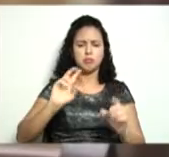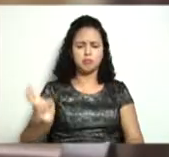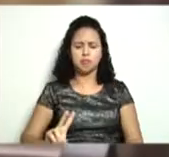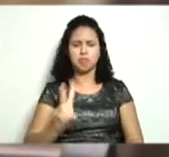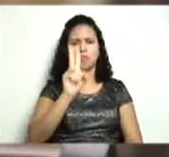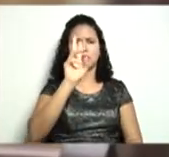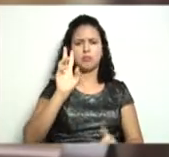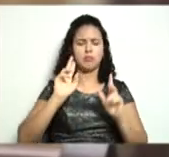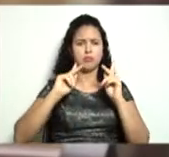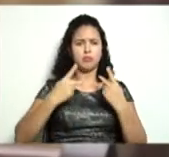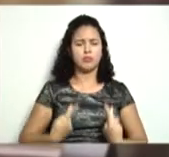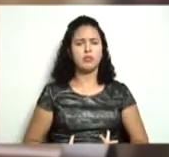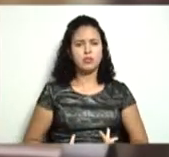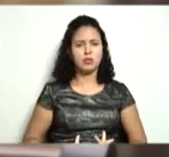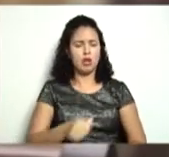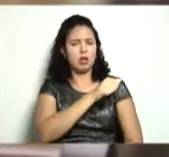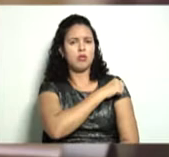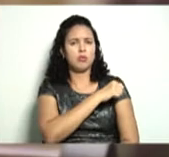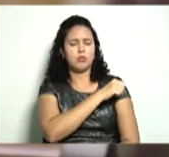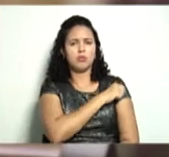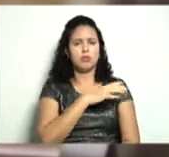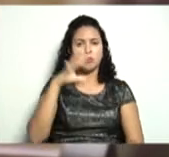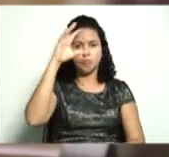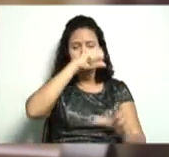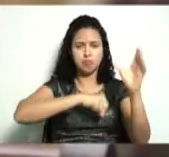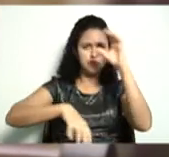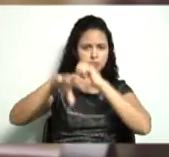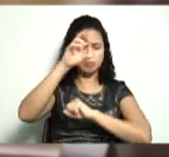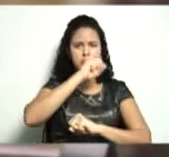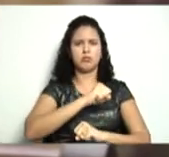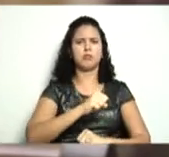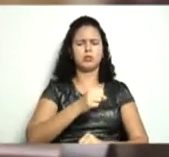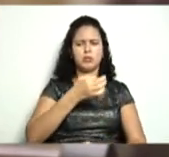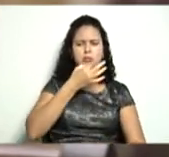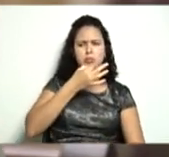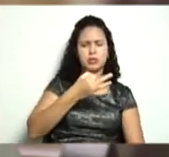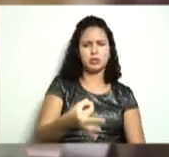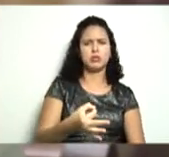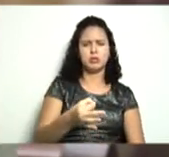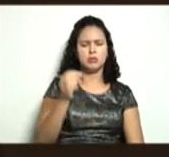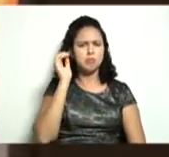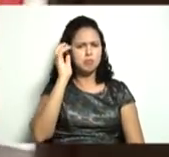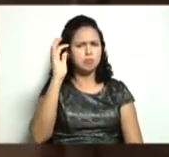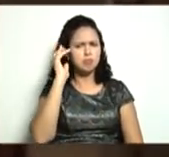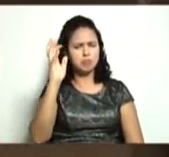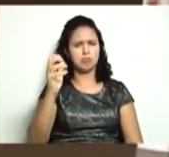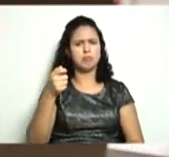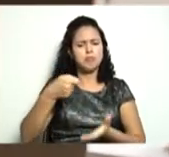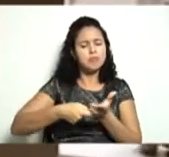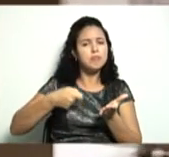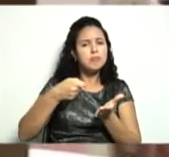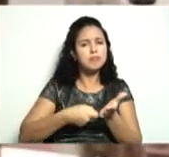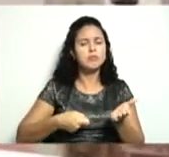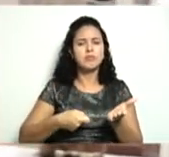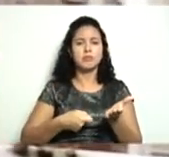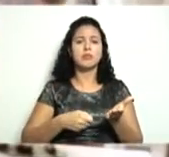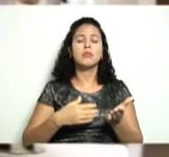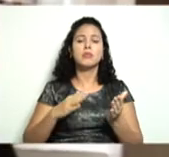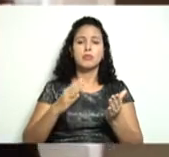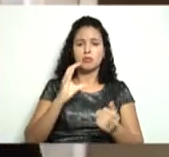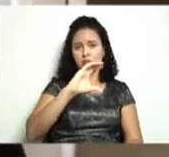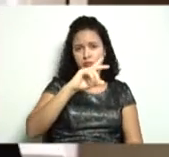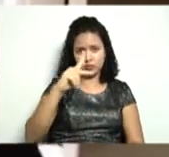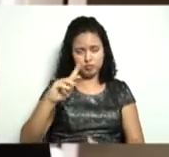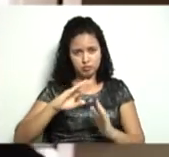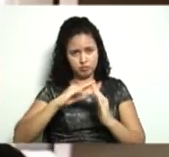humano. Favorece que o aluno tenha o aprendizado crítico, que ele saiba criticar. E a cooperativa escolar é mais uma ferramenta